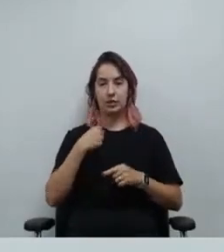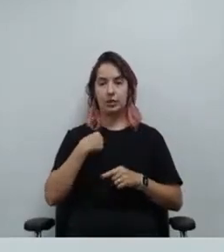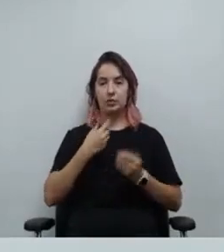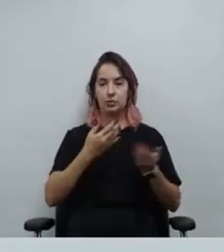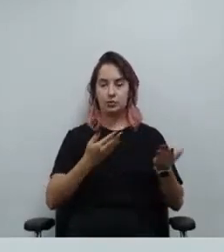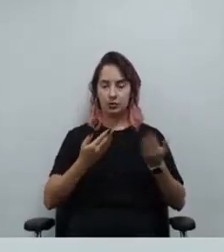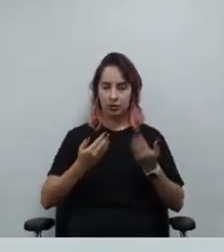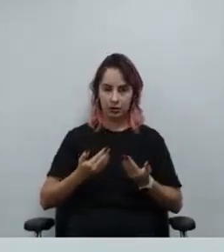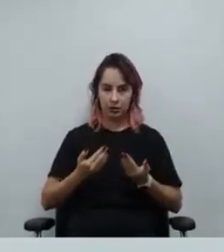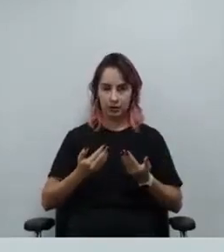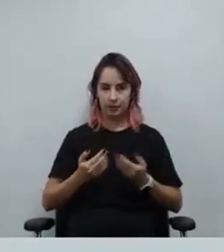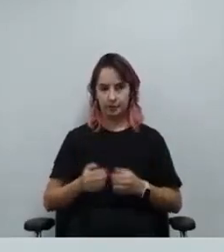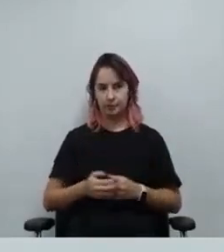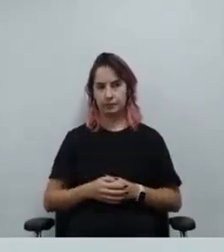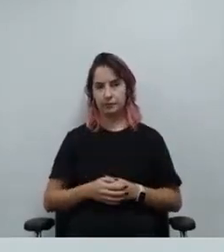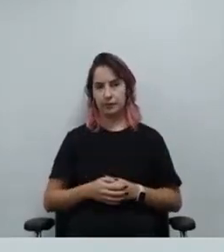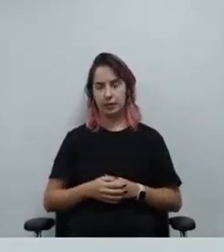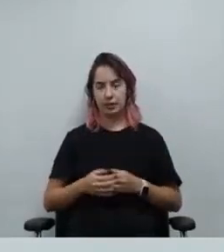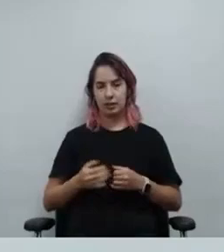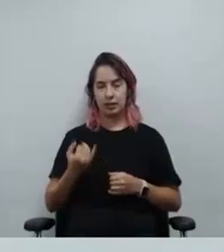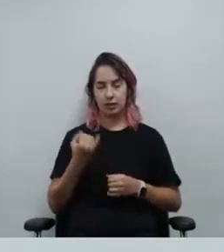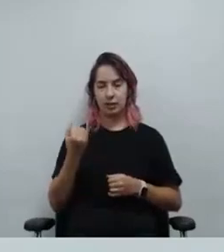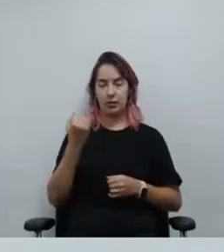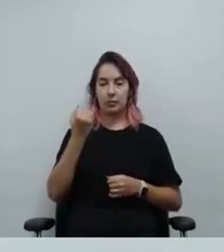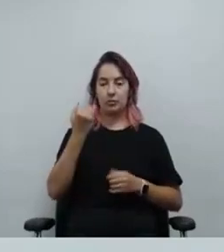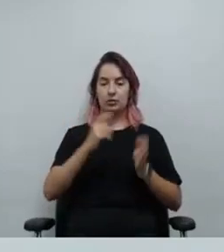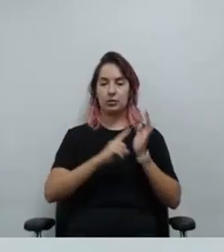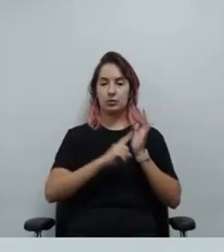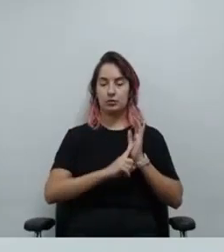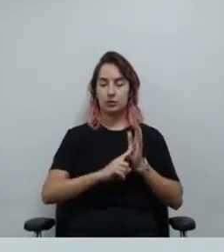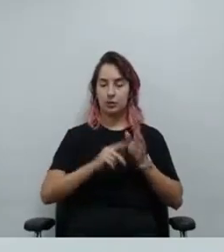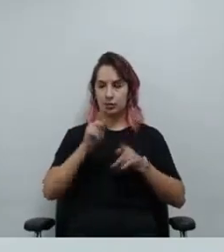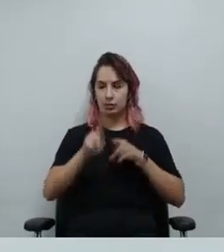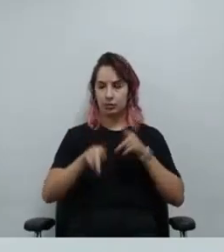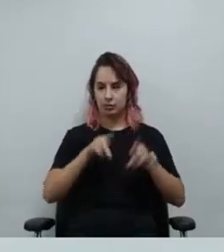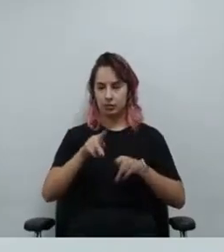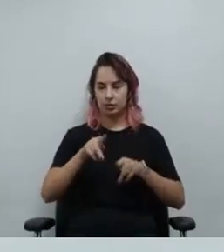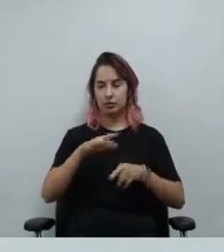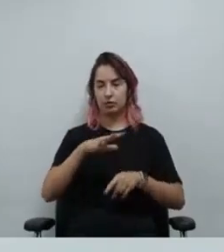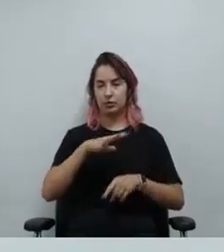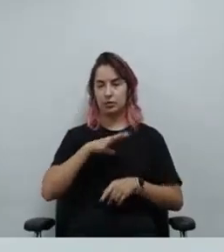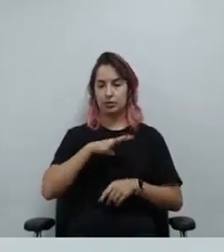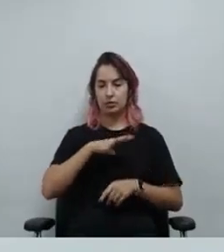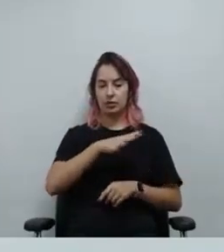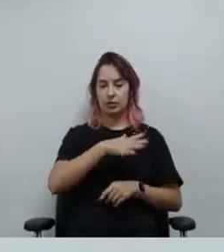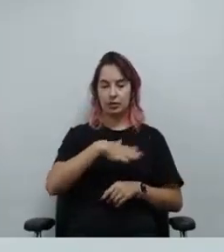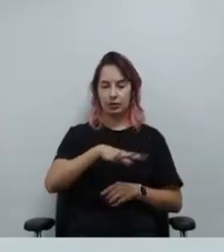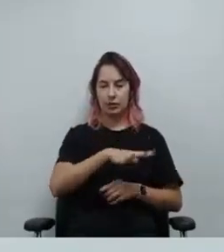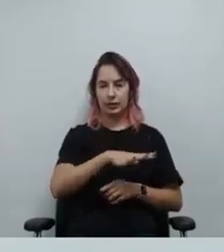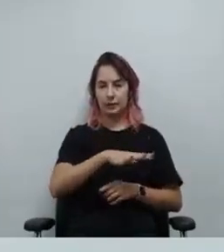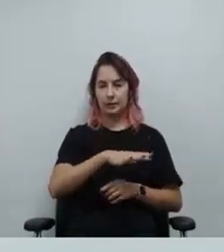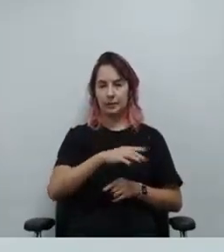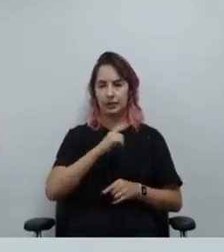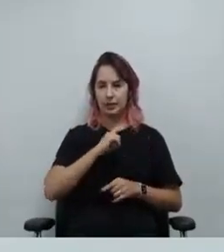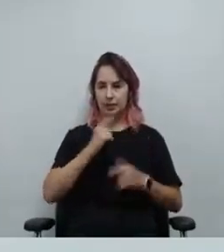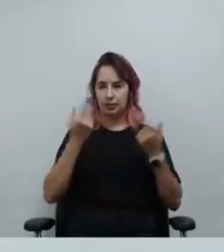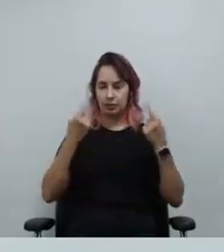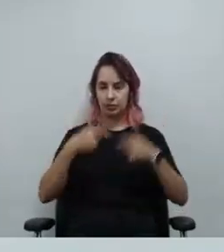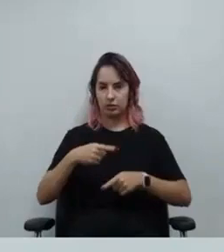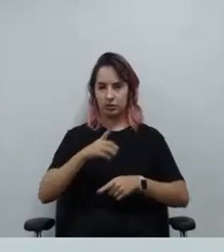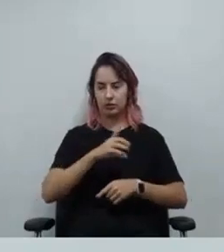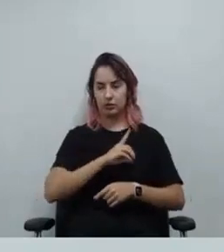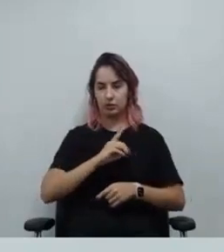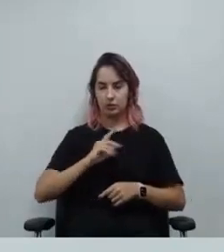então esses importantes apontamentos da população e da sociedade civil organizada local. É ainda desafiador a Defensoria